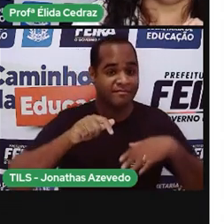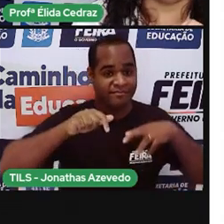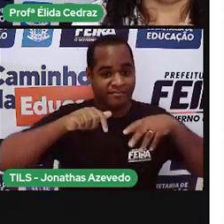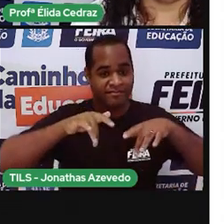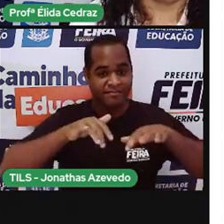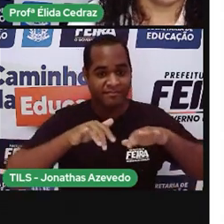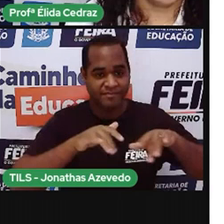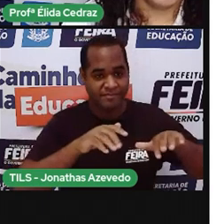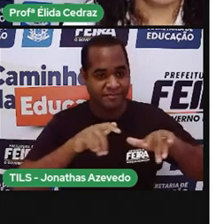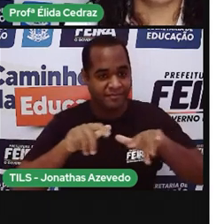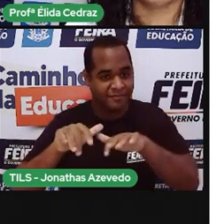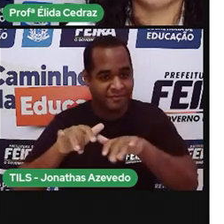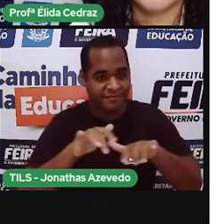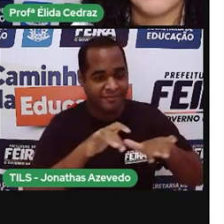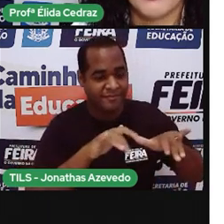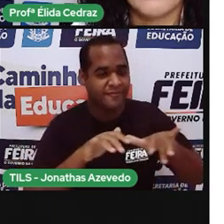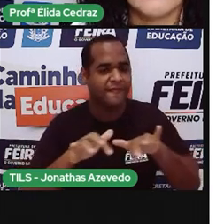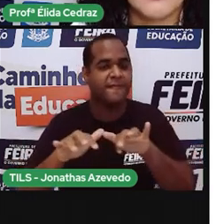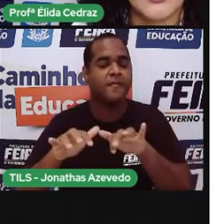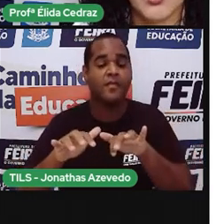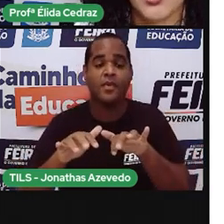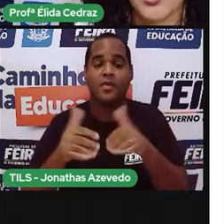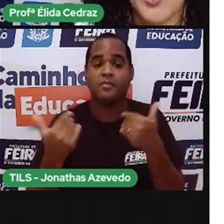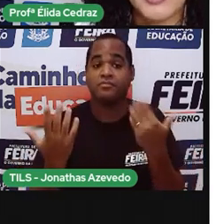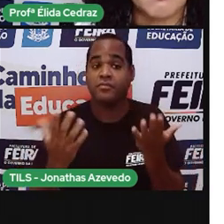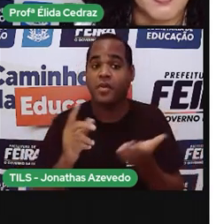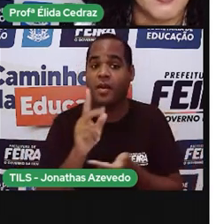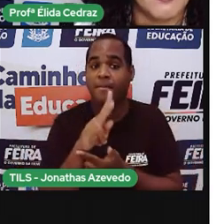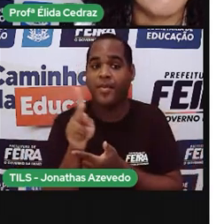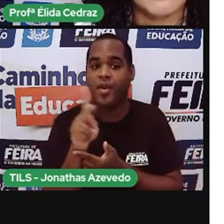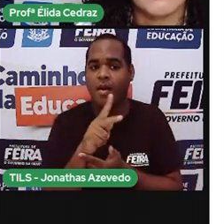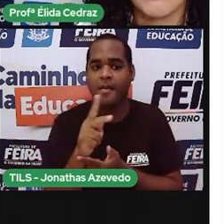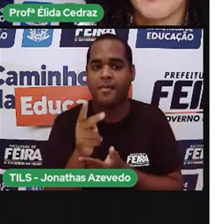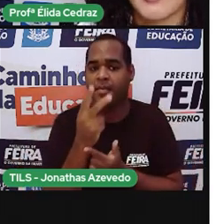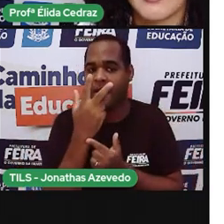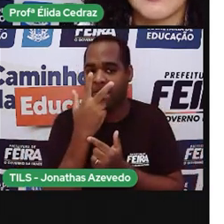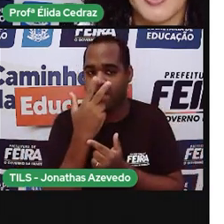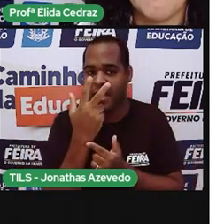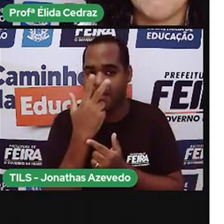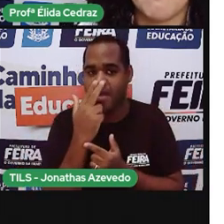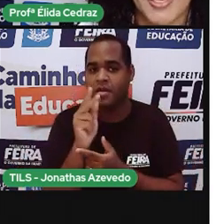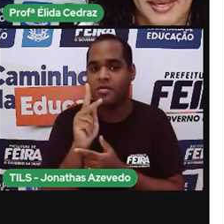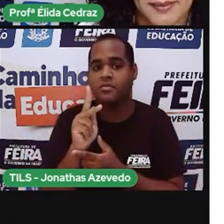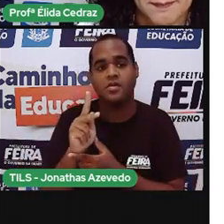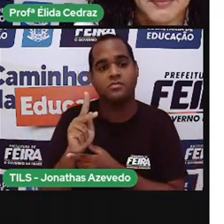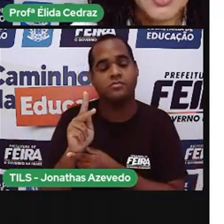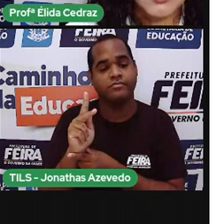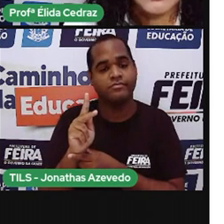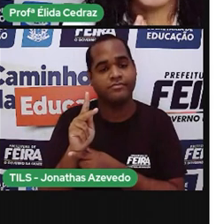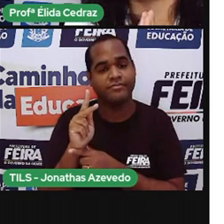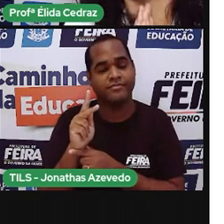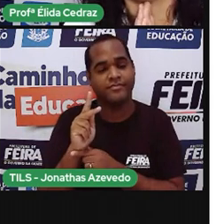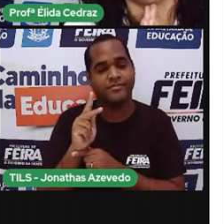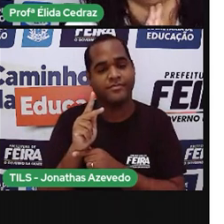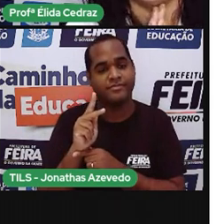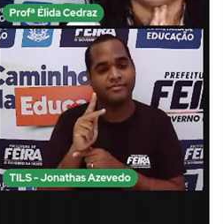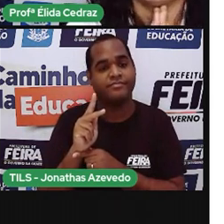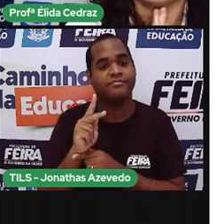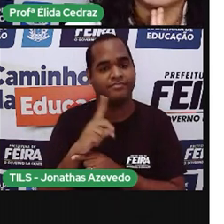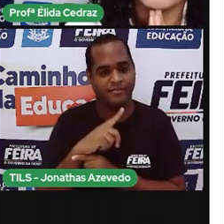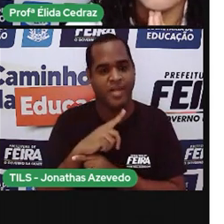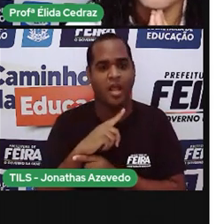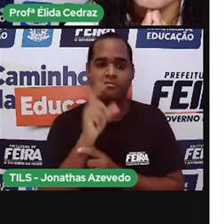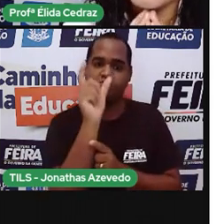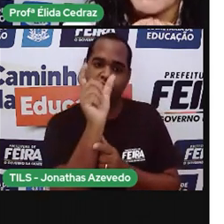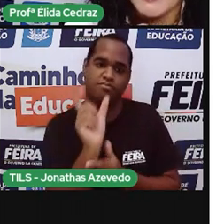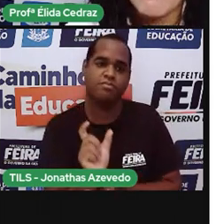pinho o pro têm duas palavras com a letra p e isso